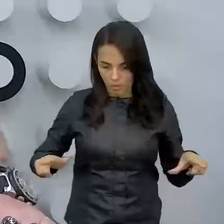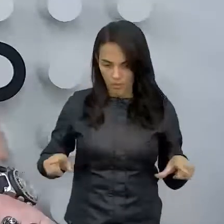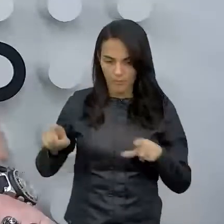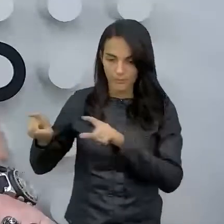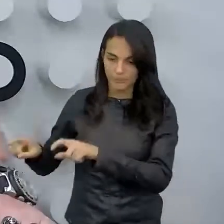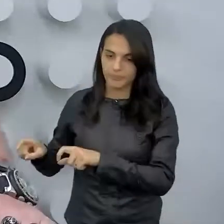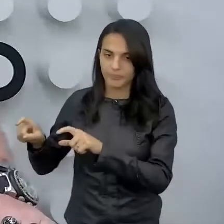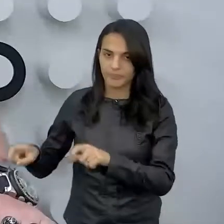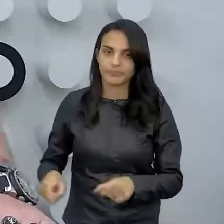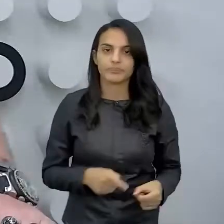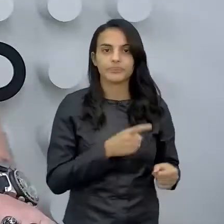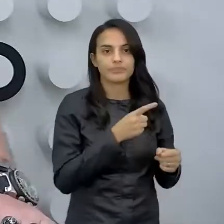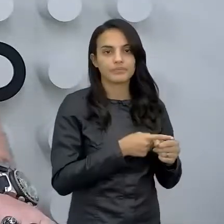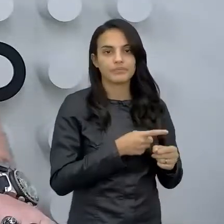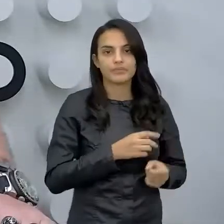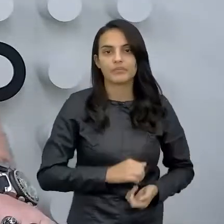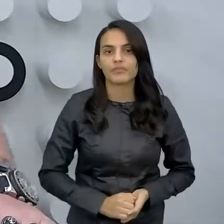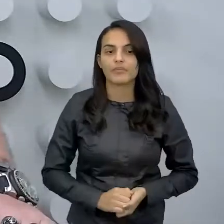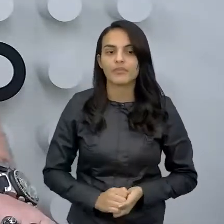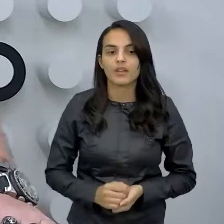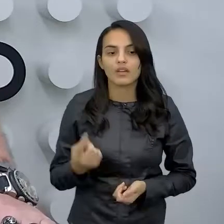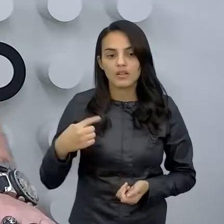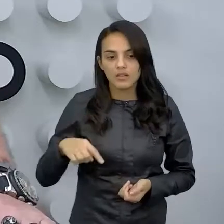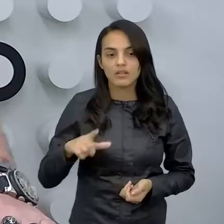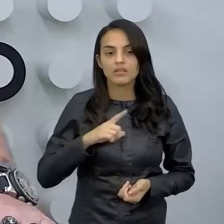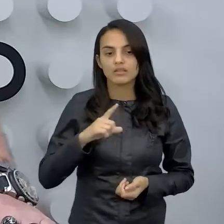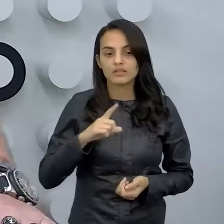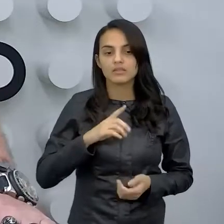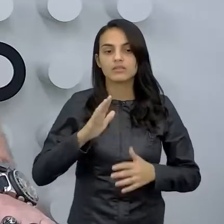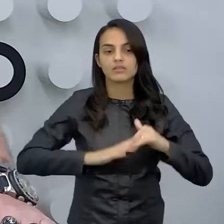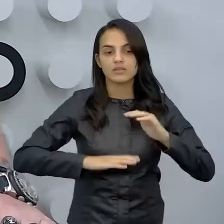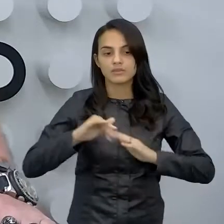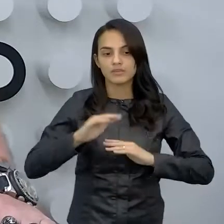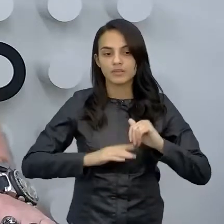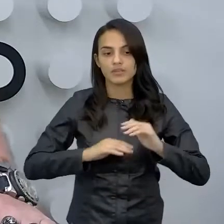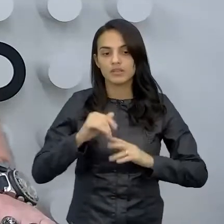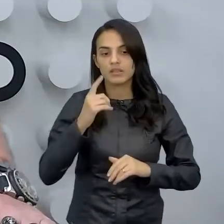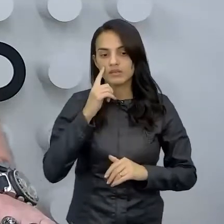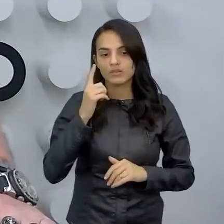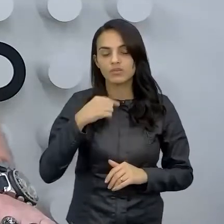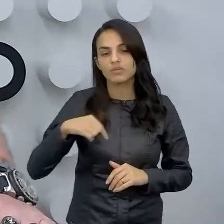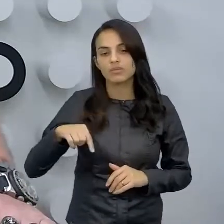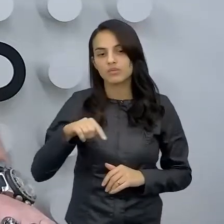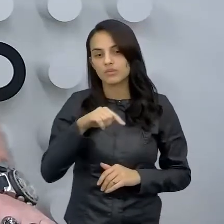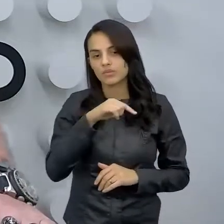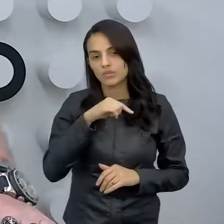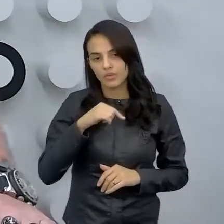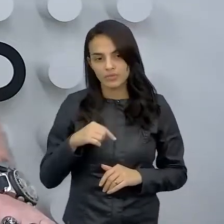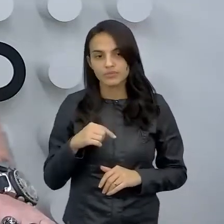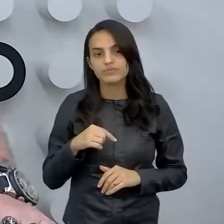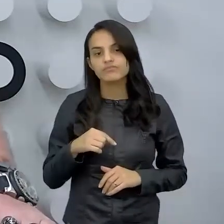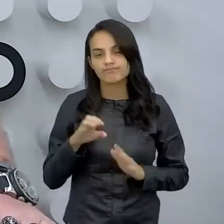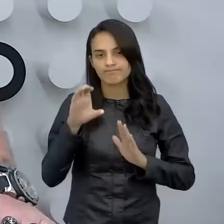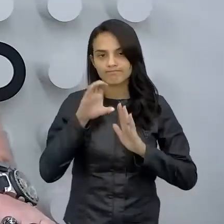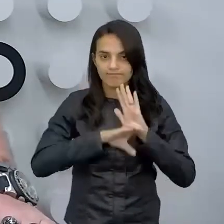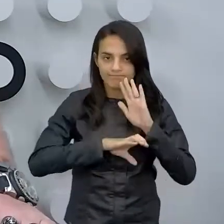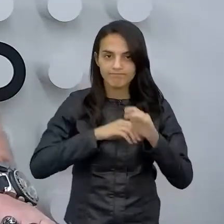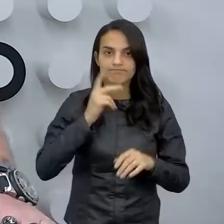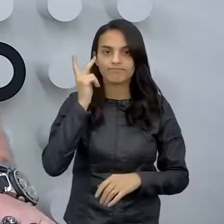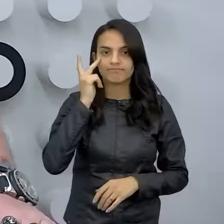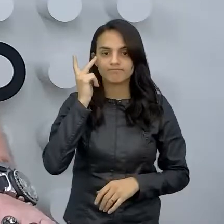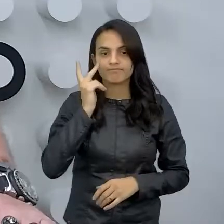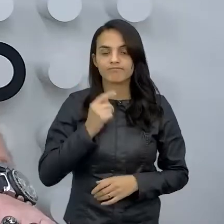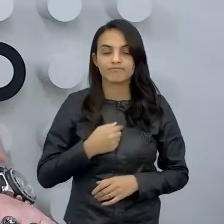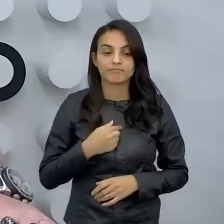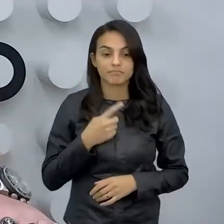à cidade. E aí nós temos as habilidades do nosso querido Currículo Paulista. Pode